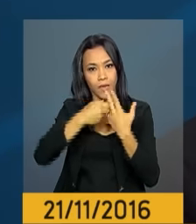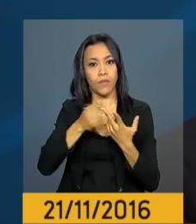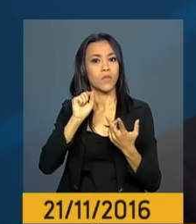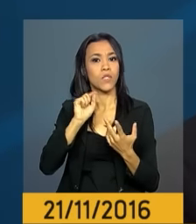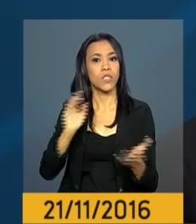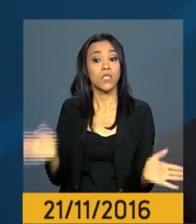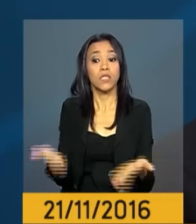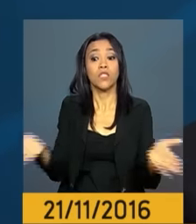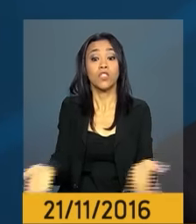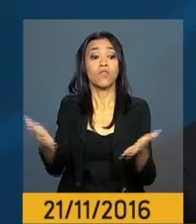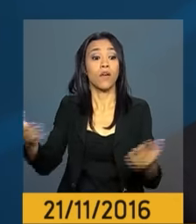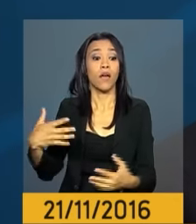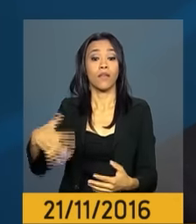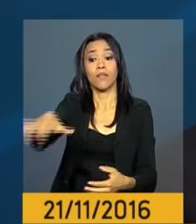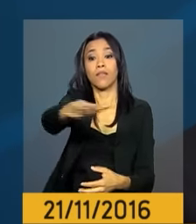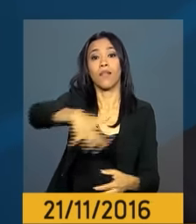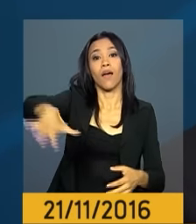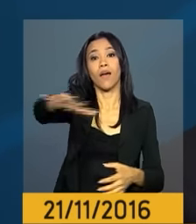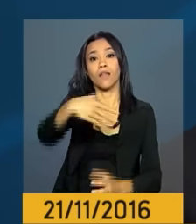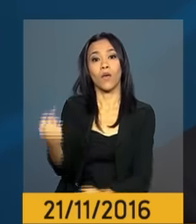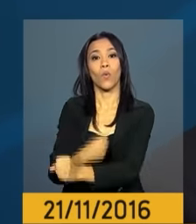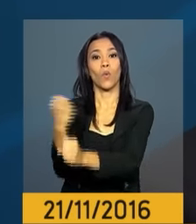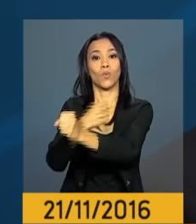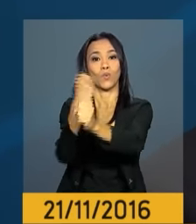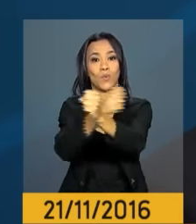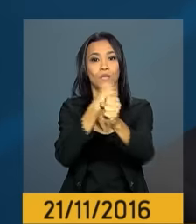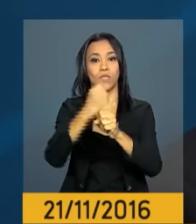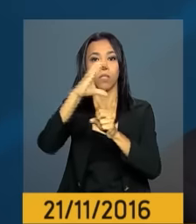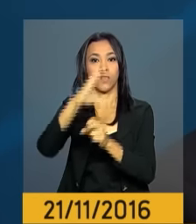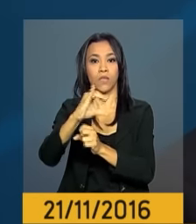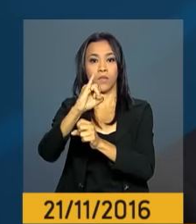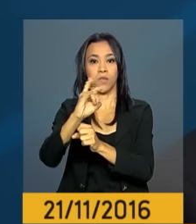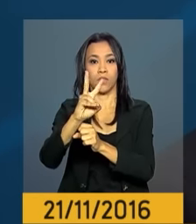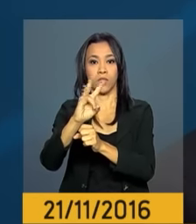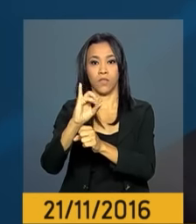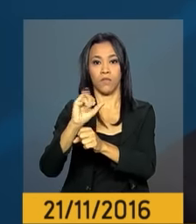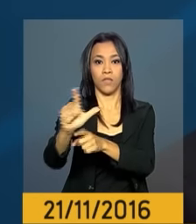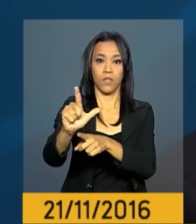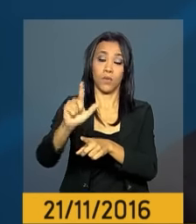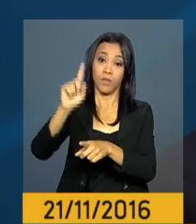incentivar a construção civil, que é uma atividade geradora